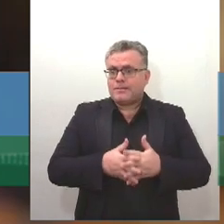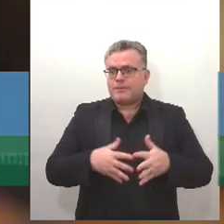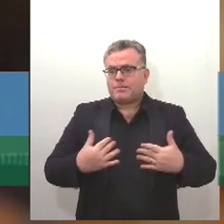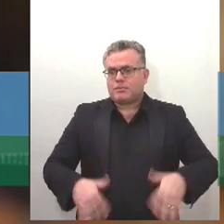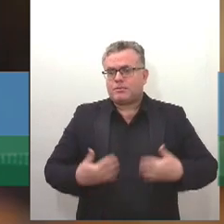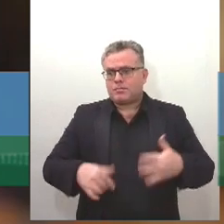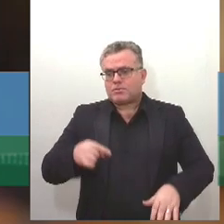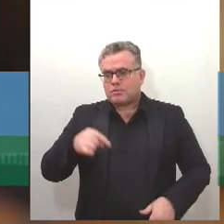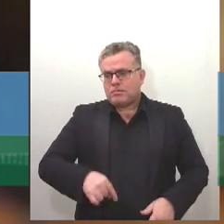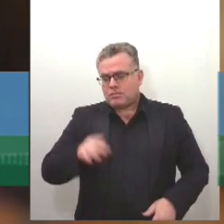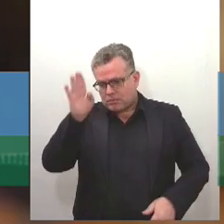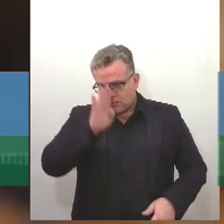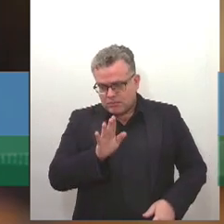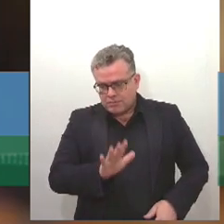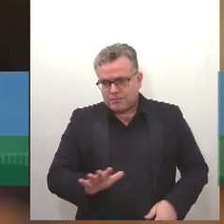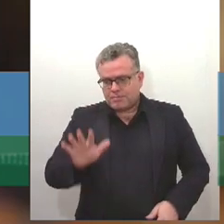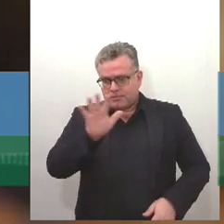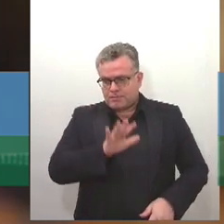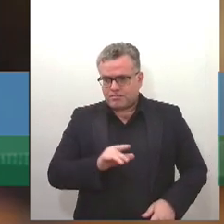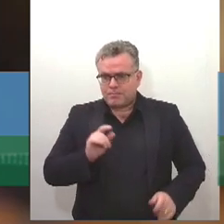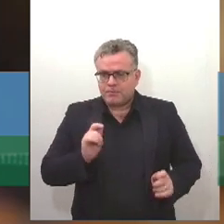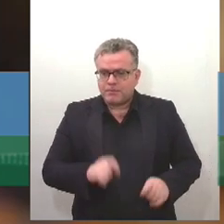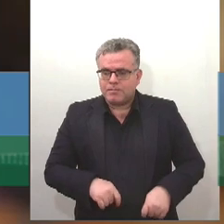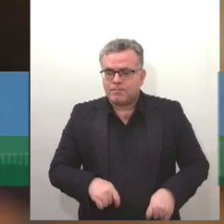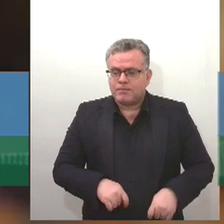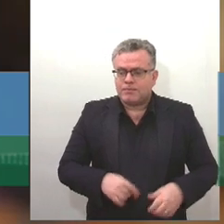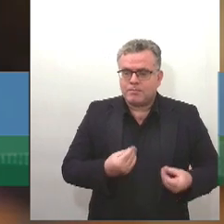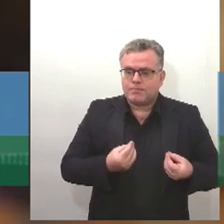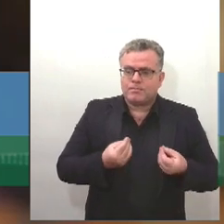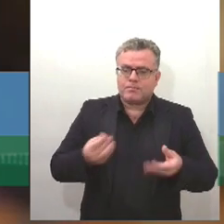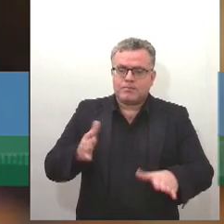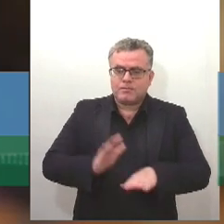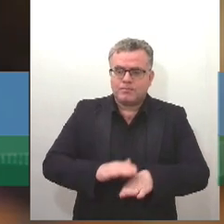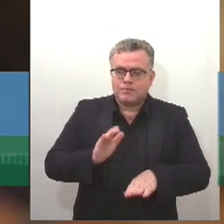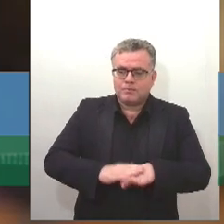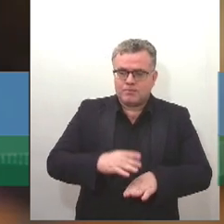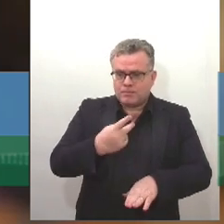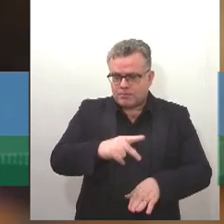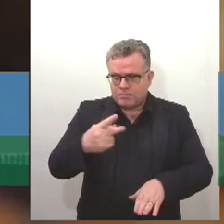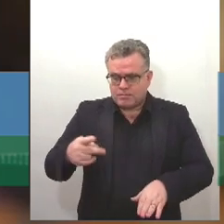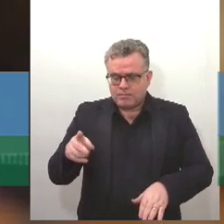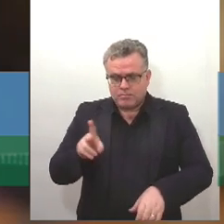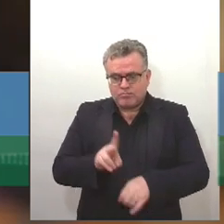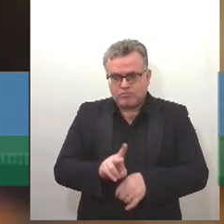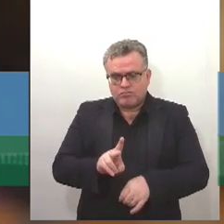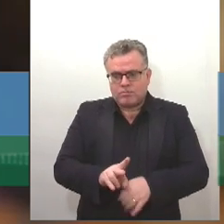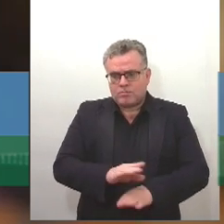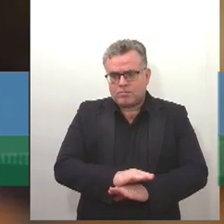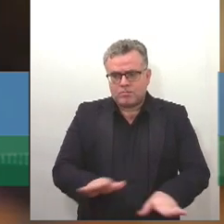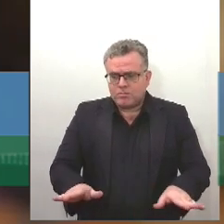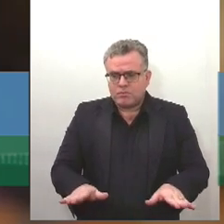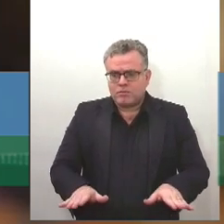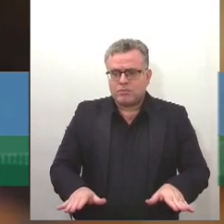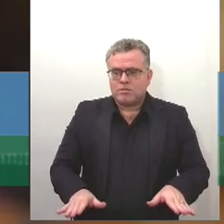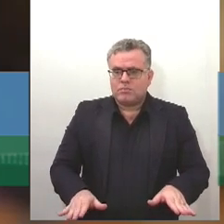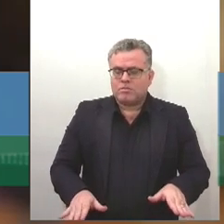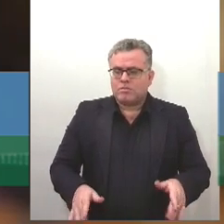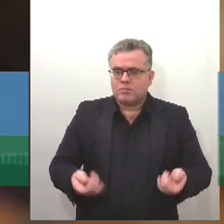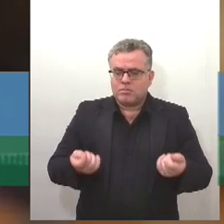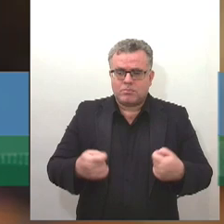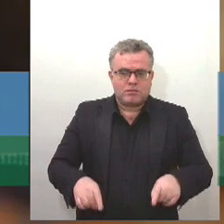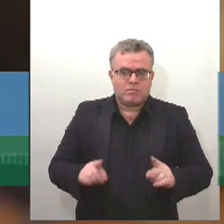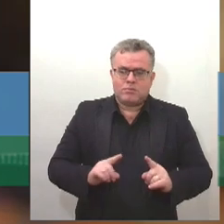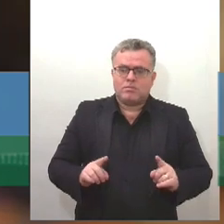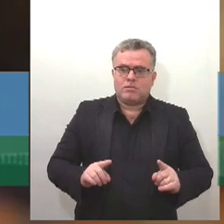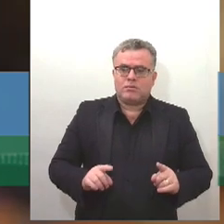uma federação que dá poder e autonomia para municípios que é uma coisa inaudita uma coisa nova no